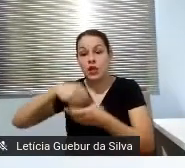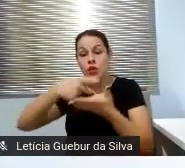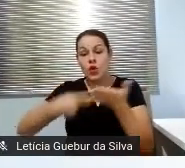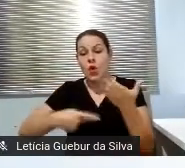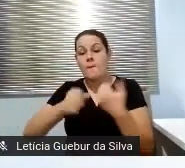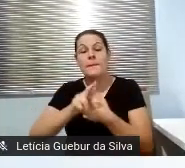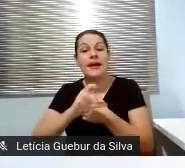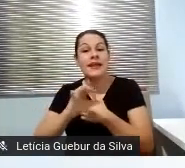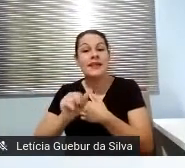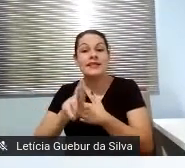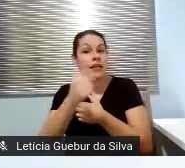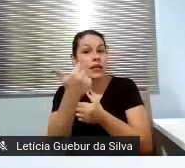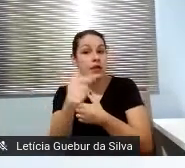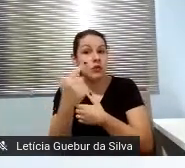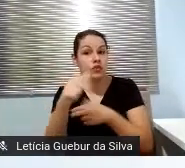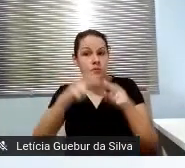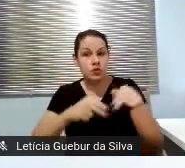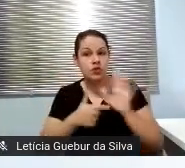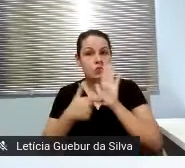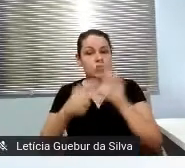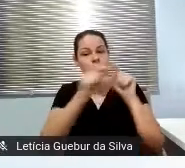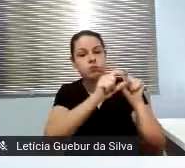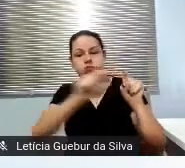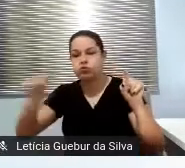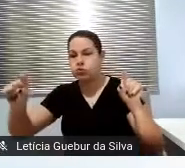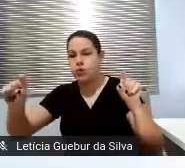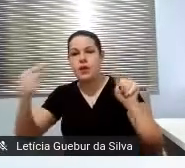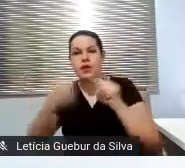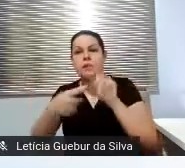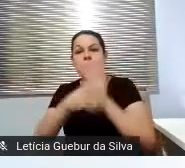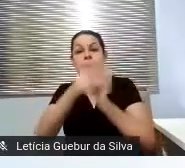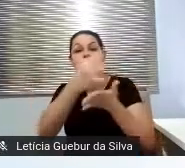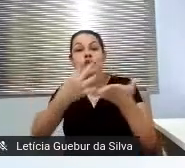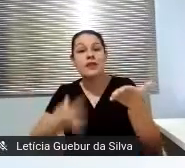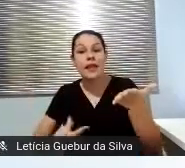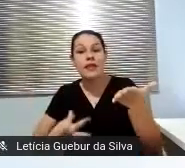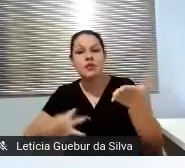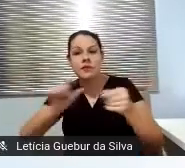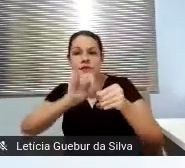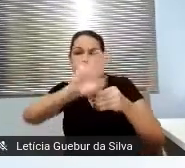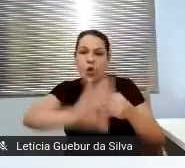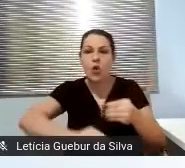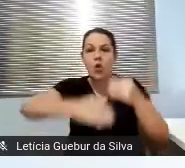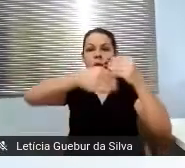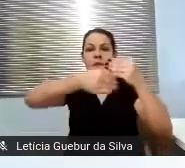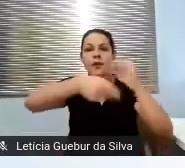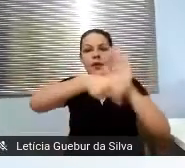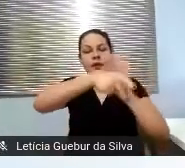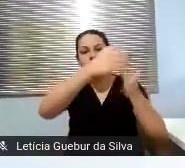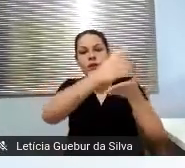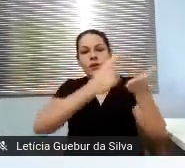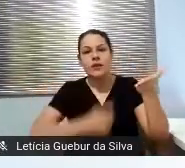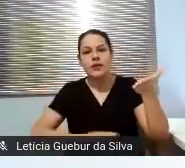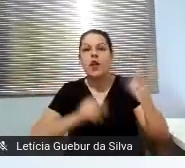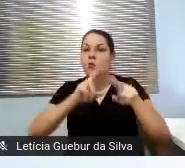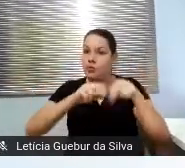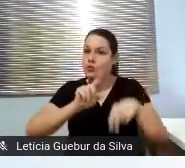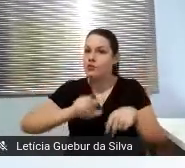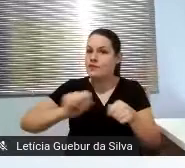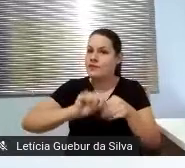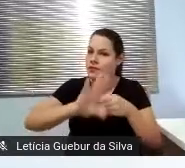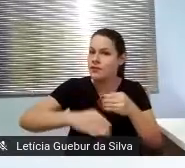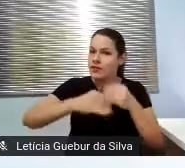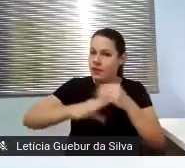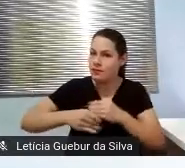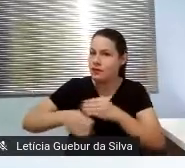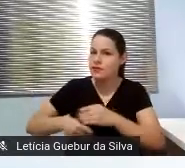foi apresentado um destaque para que esse texto pudesse ser inserido no parecer dele. E aí isso foi inserido, entre outros